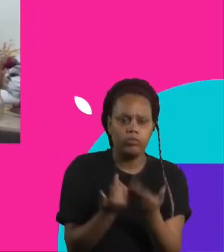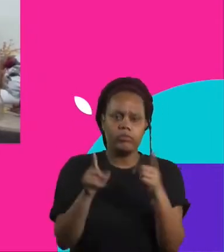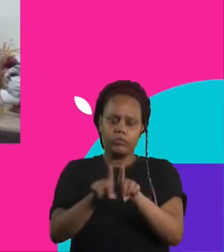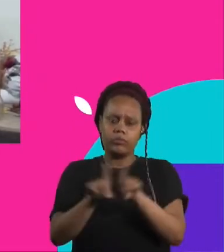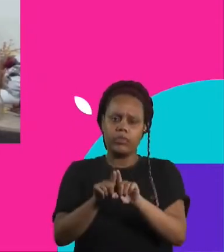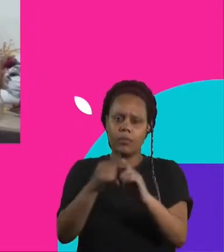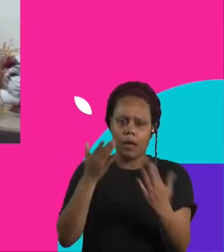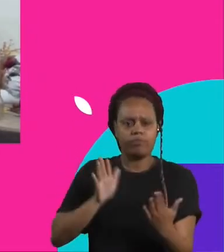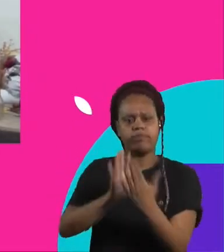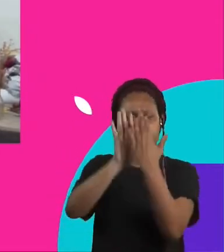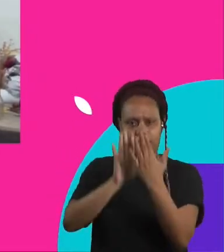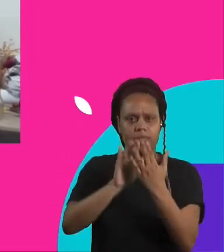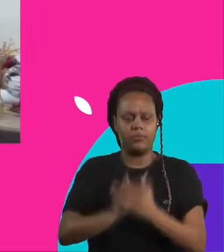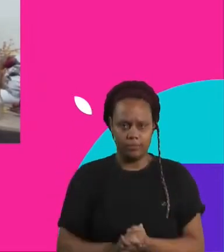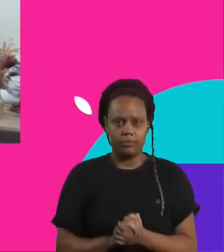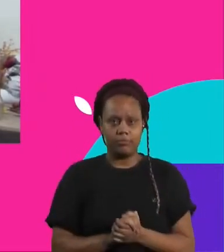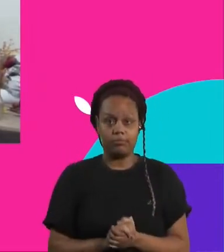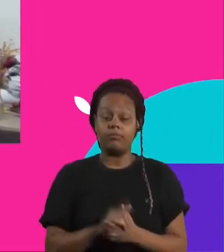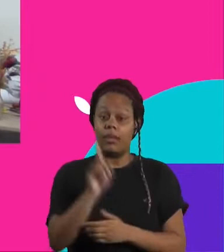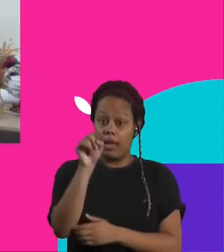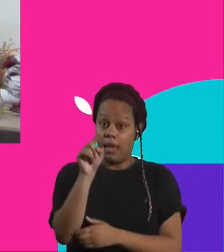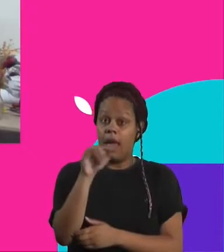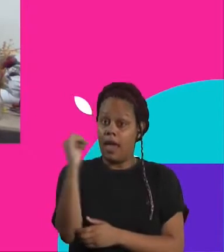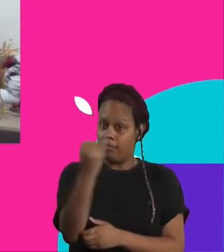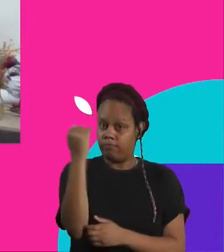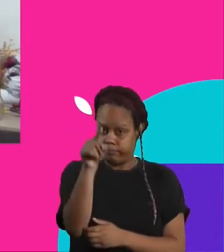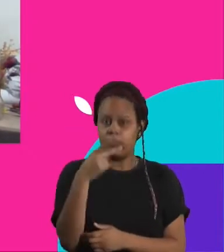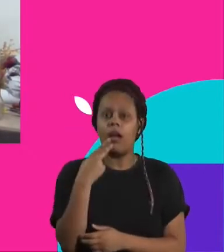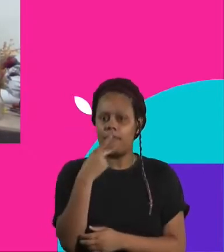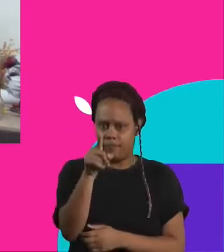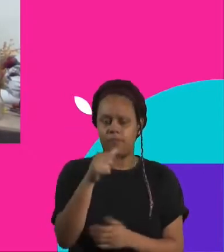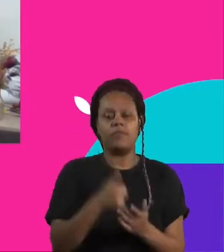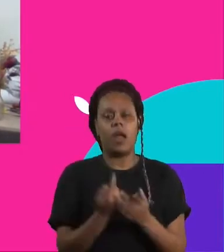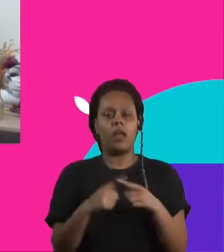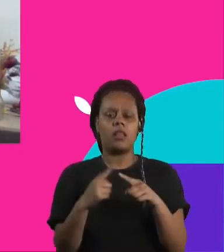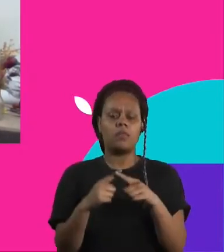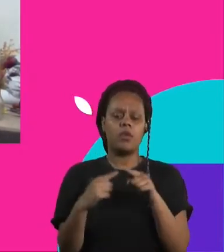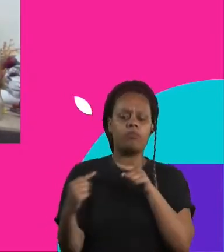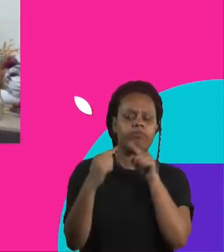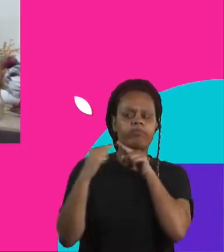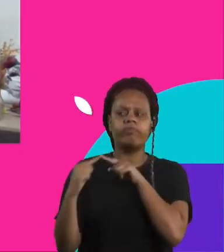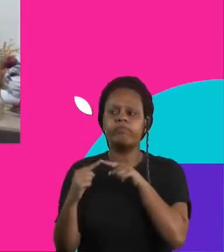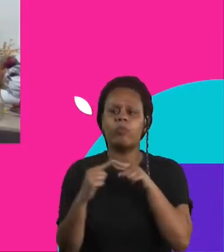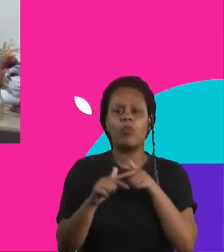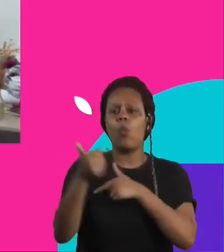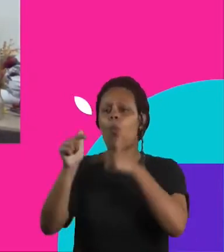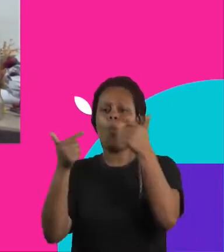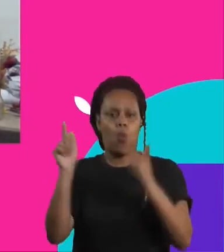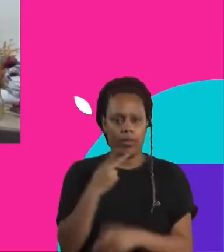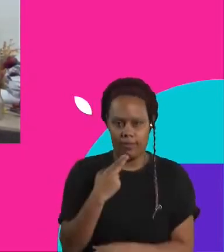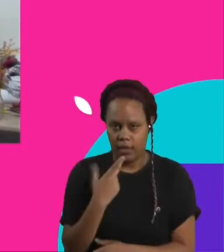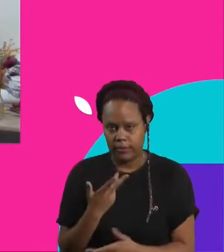que é muito, muito pertinente essa tua fala e casa com o que também os palestrantes dos dias anteriores trouxeram.